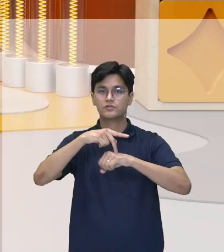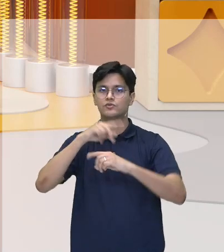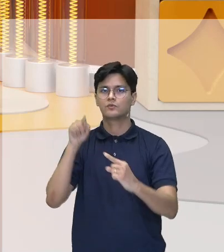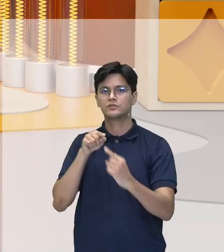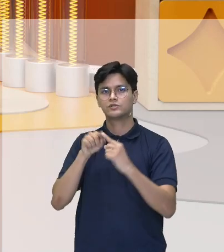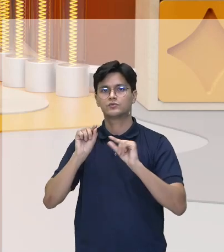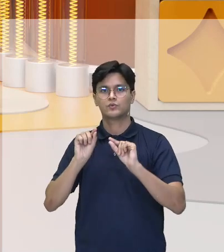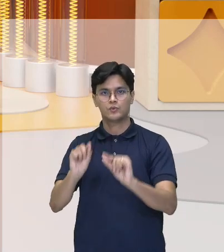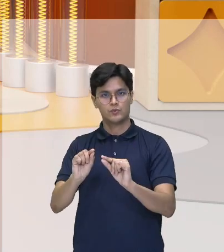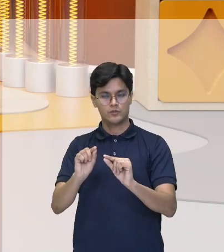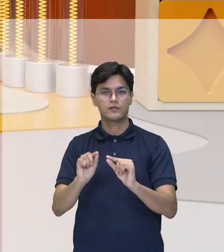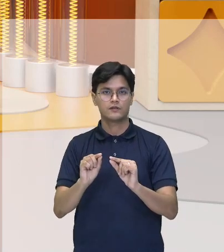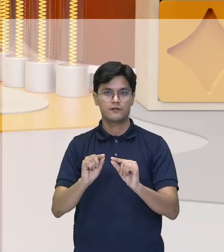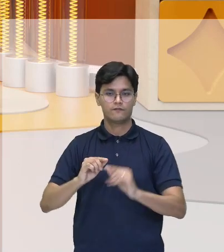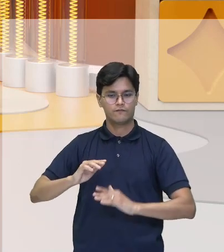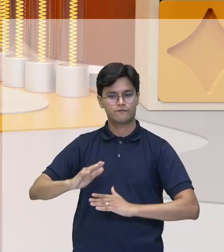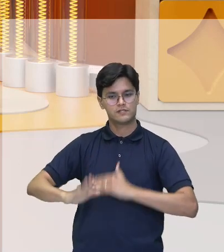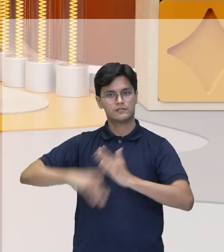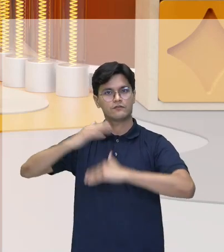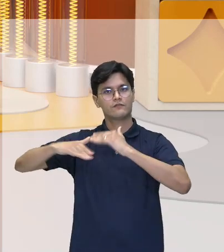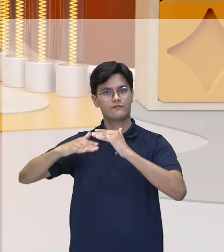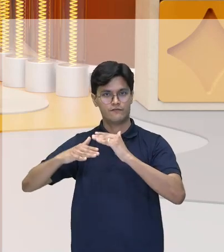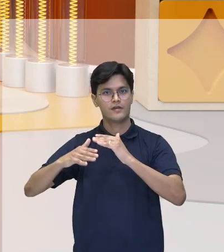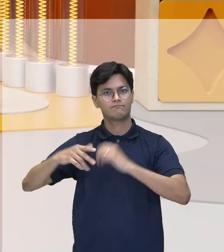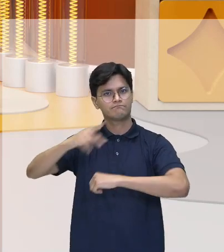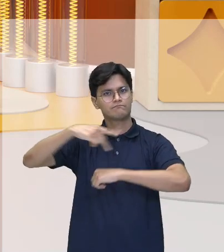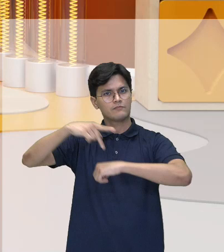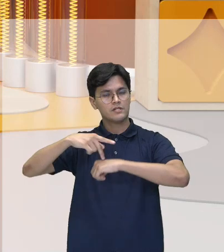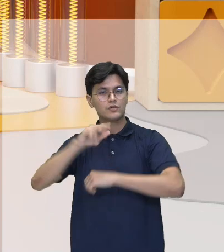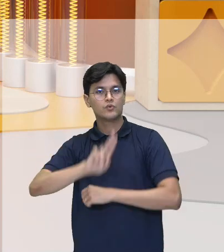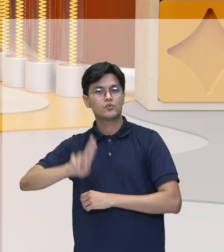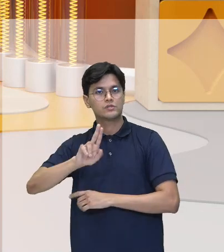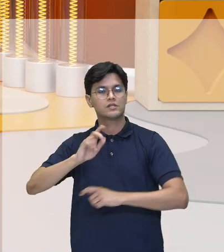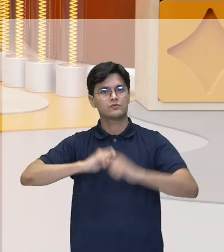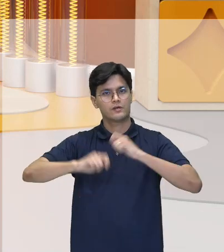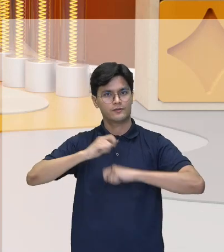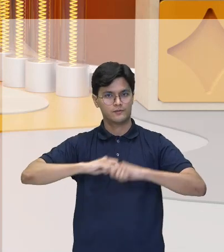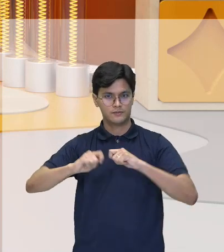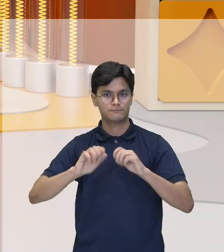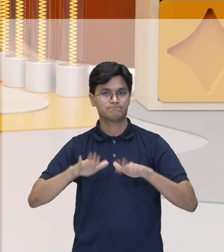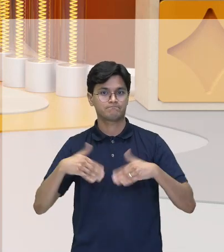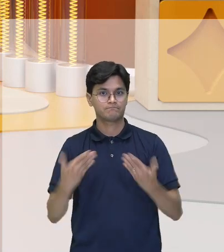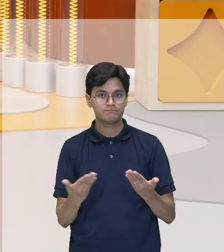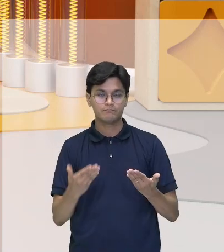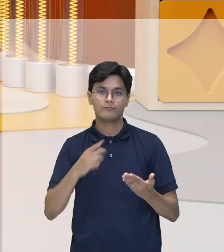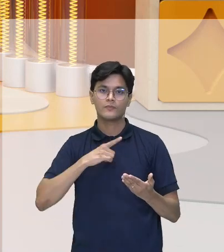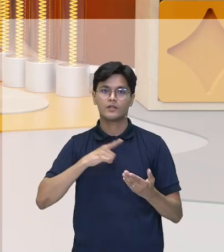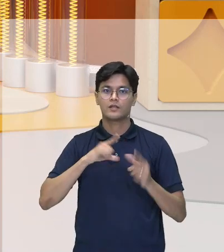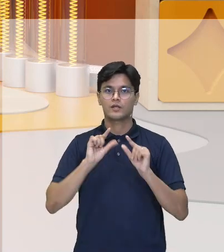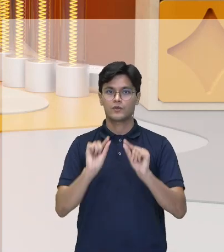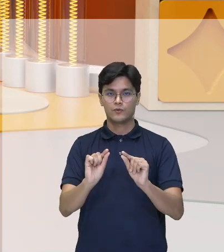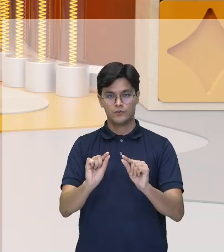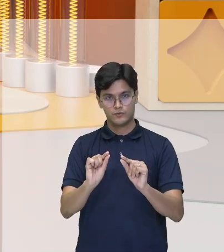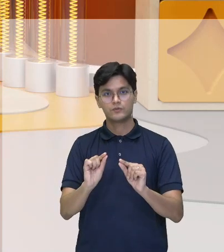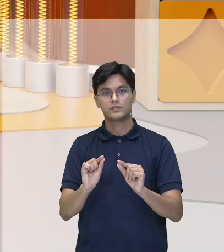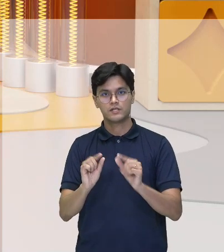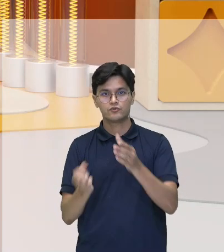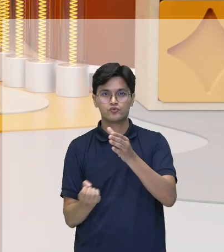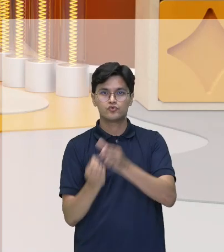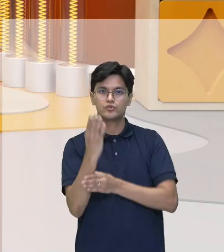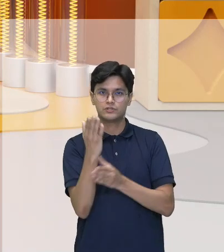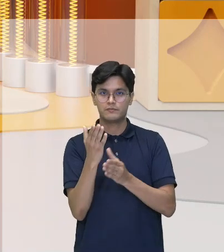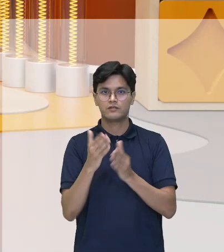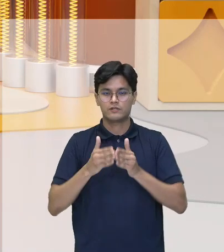autoridade centralizada, onde, no território no qual ele governa, existe apenas uma